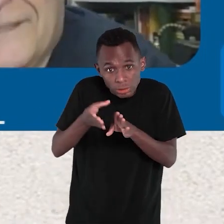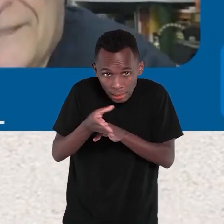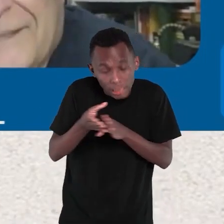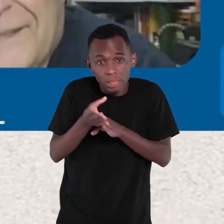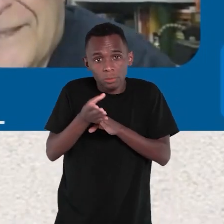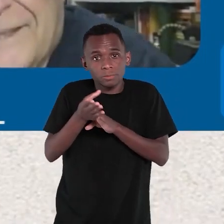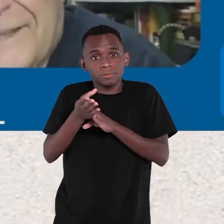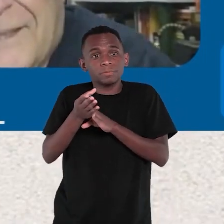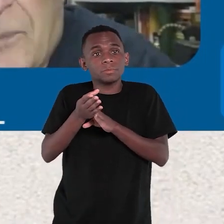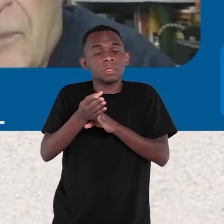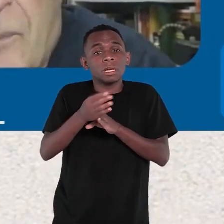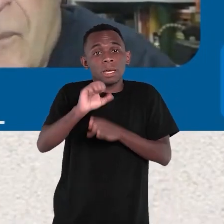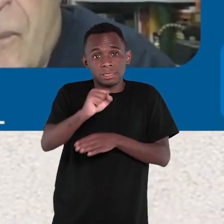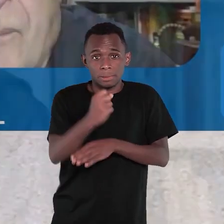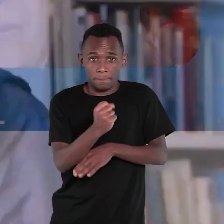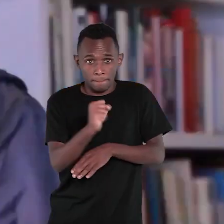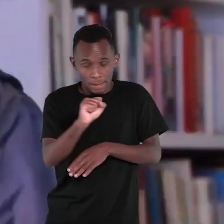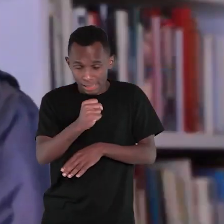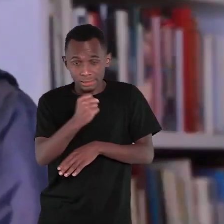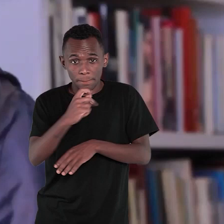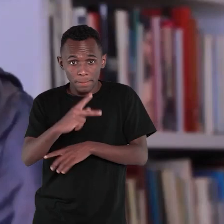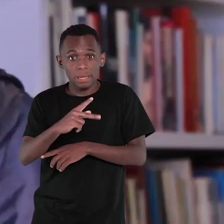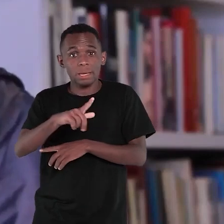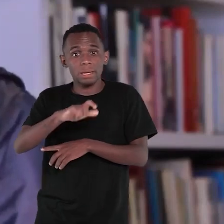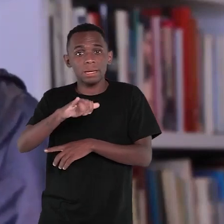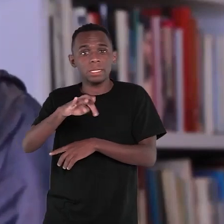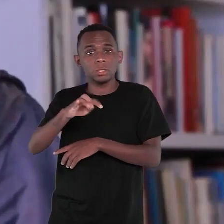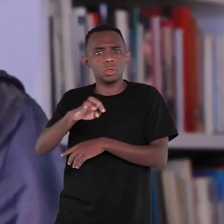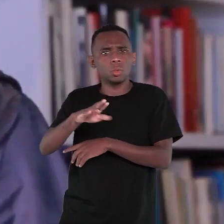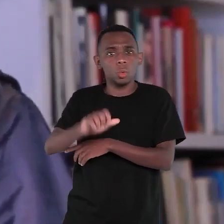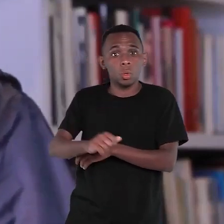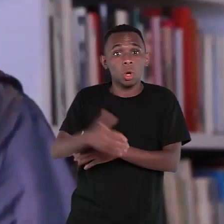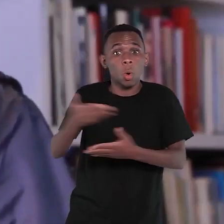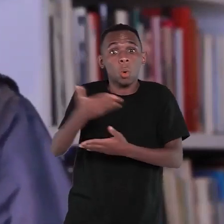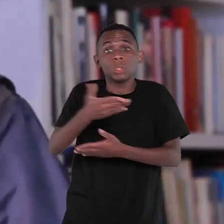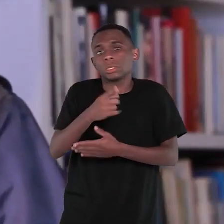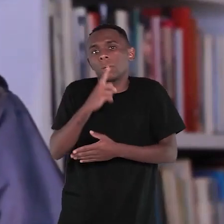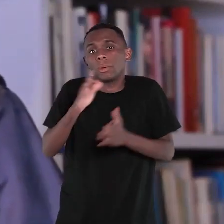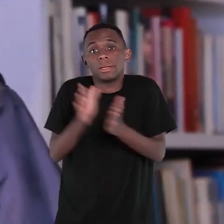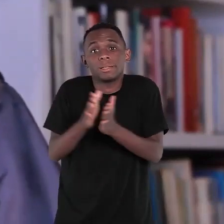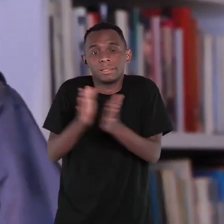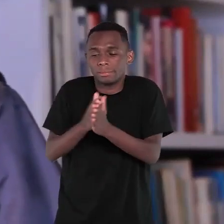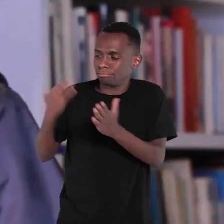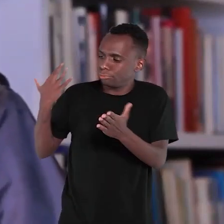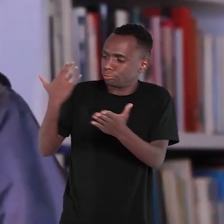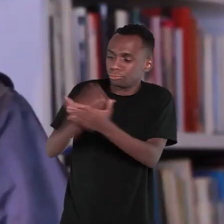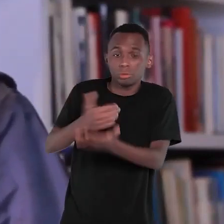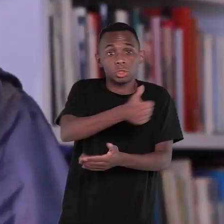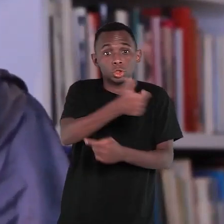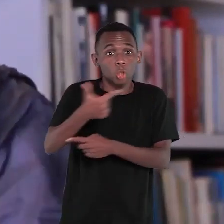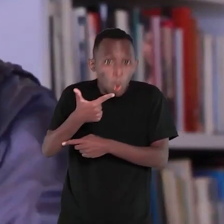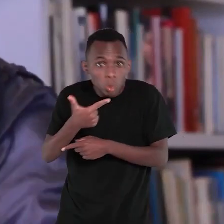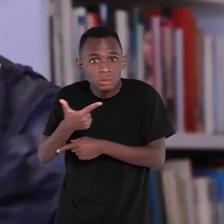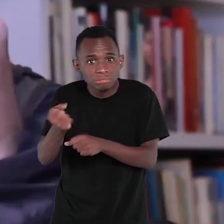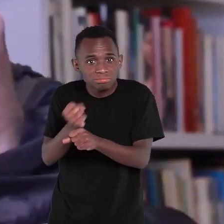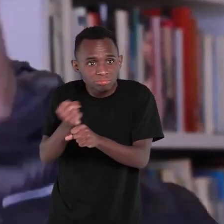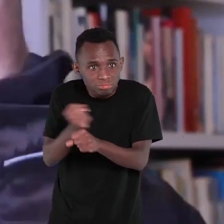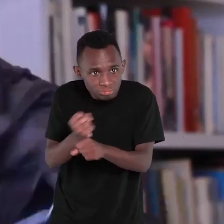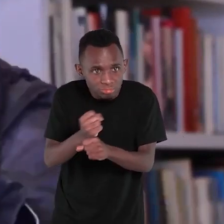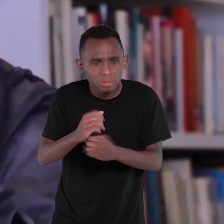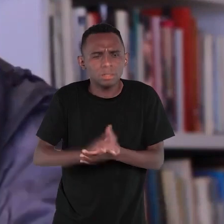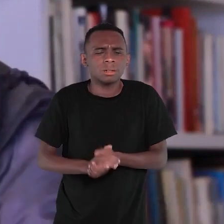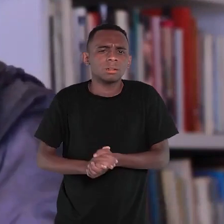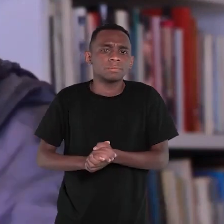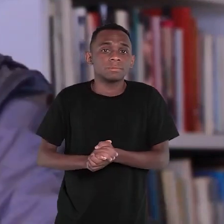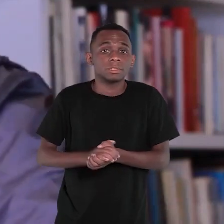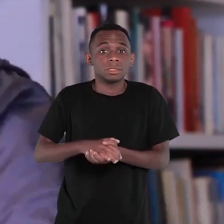Leituras, hoje a SP Leituras comemora 12 anos, então não poderia deixar de ter essa conversa aqui, mas vamos lá,